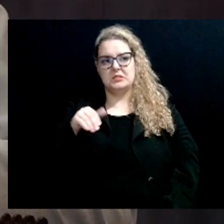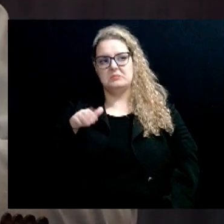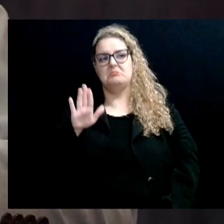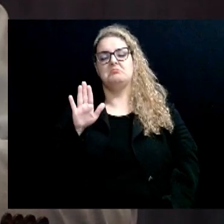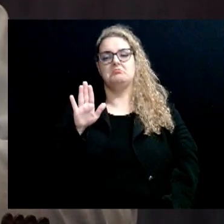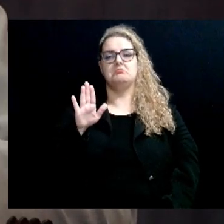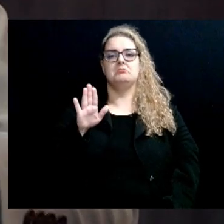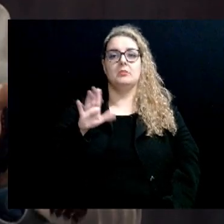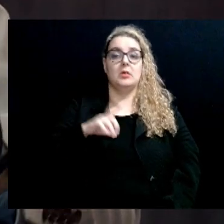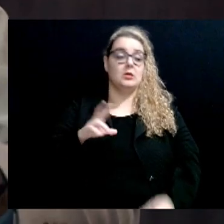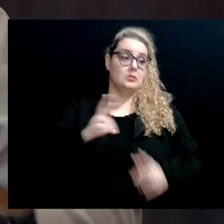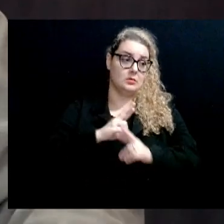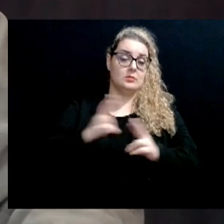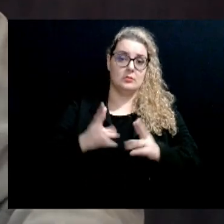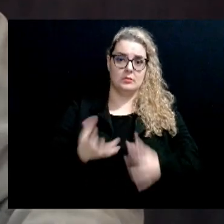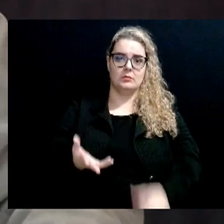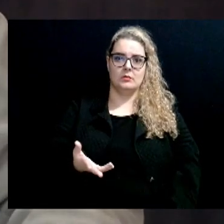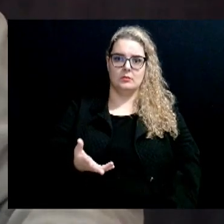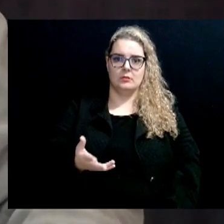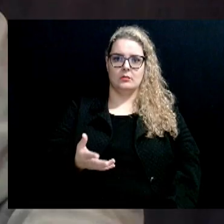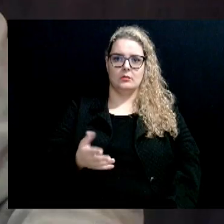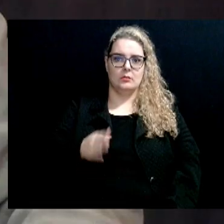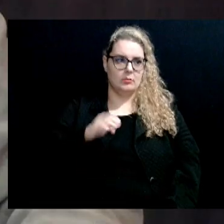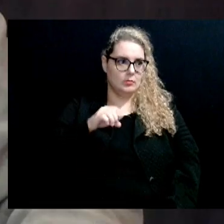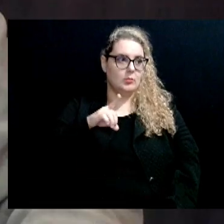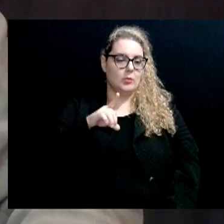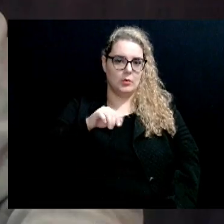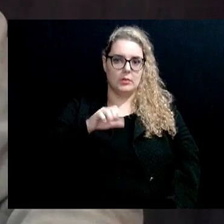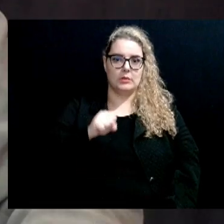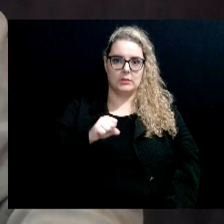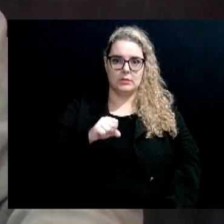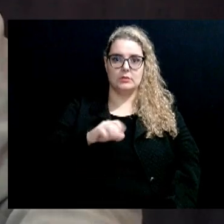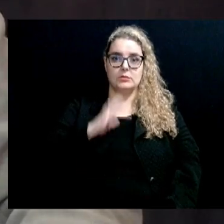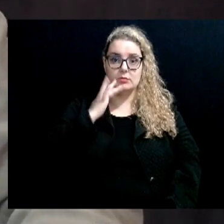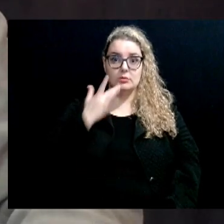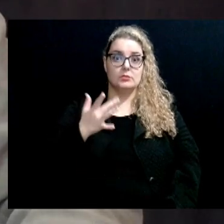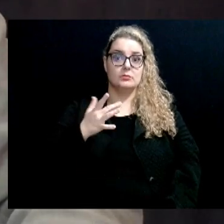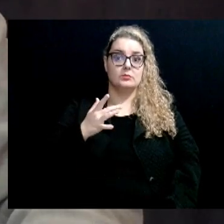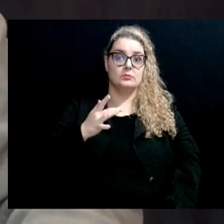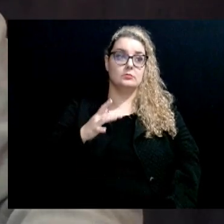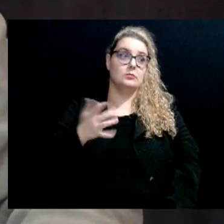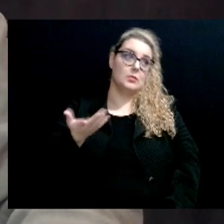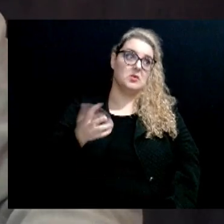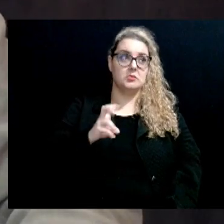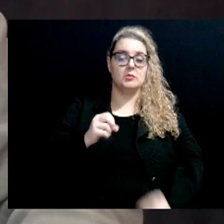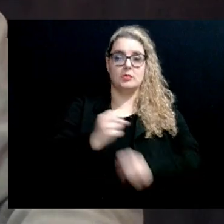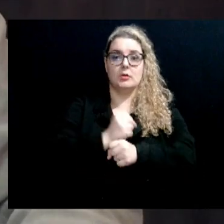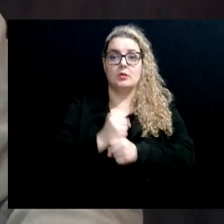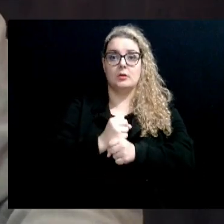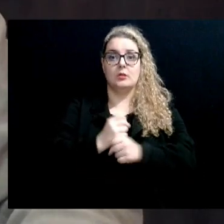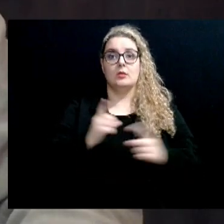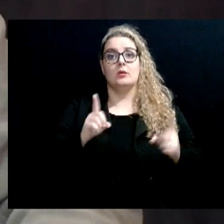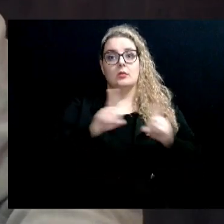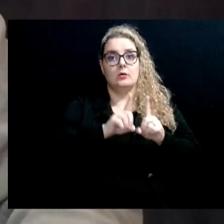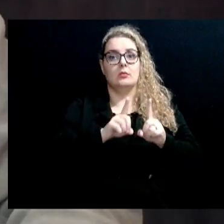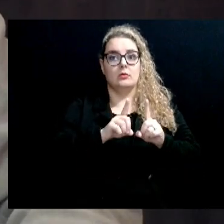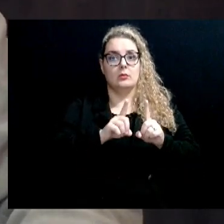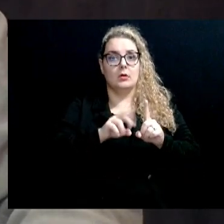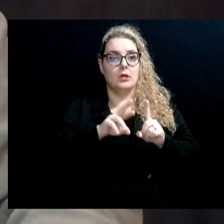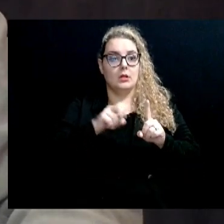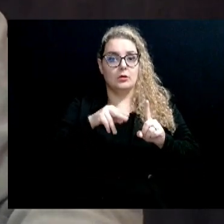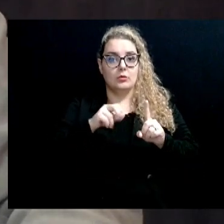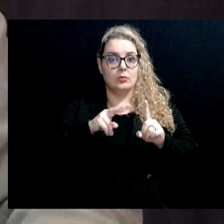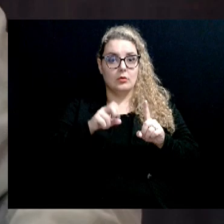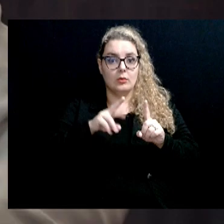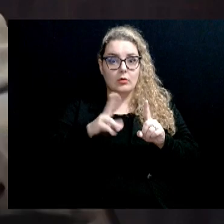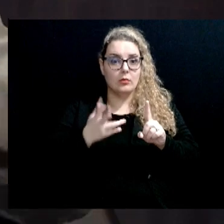relacionamento, já estava fazendo boda de ouro, pra você ter uma ideia, 50 anos de casada, só que o marido, na época de renovar os votos, ele chegou para ela e falou assim: olha, não quero mais, quero separar,